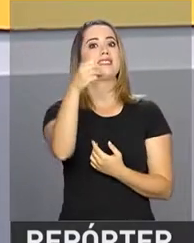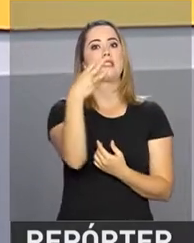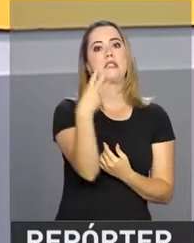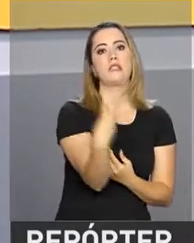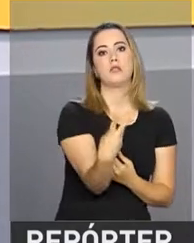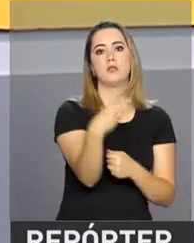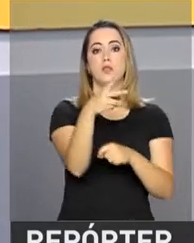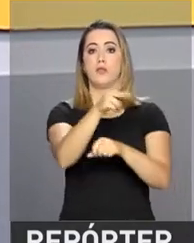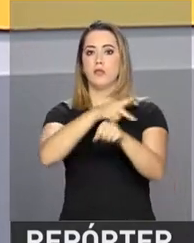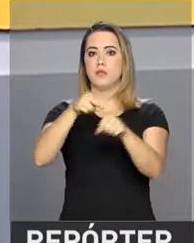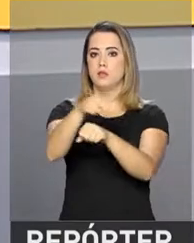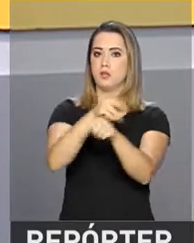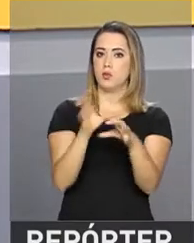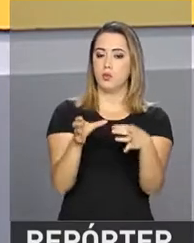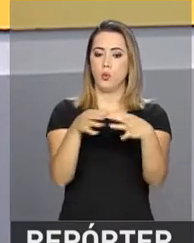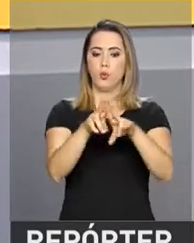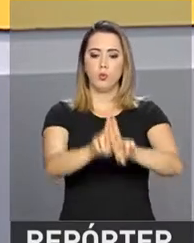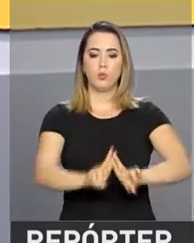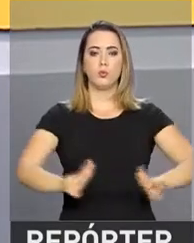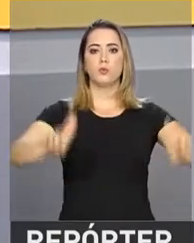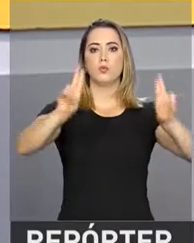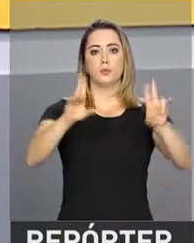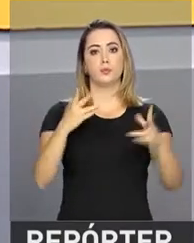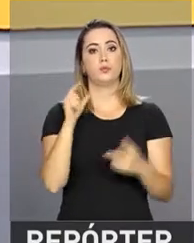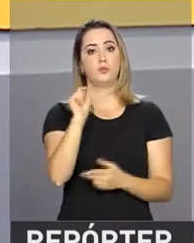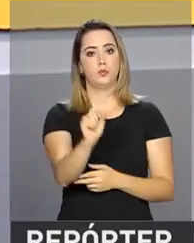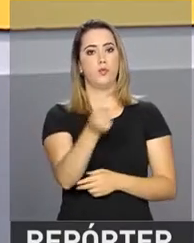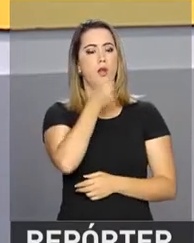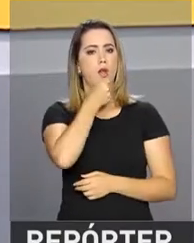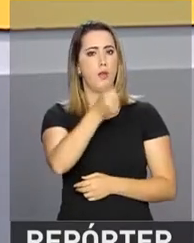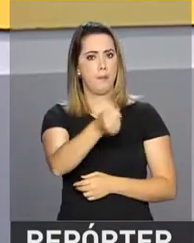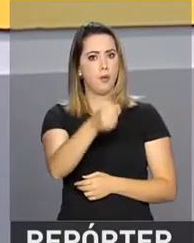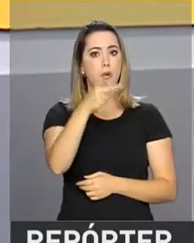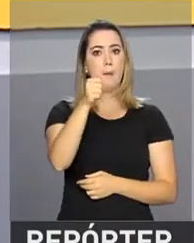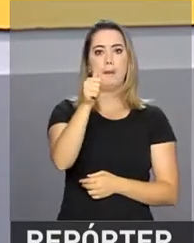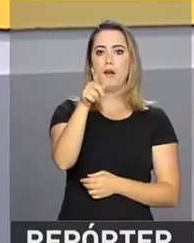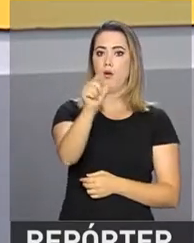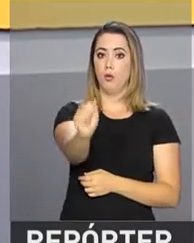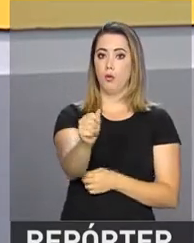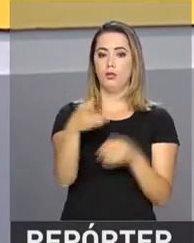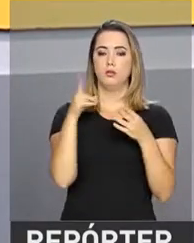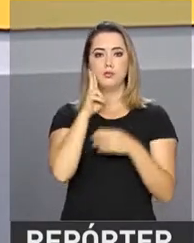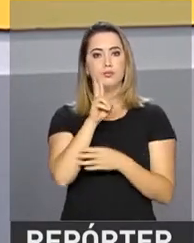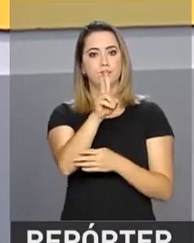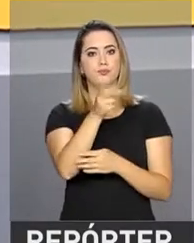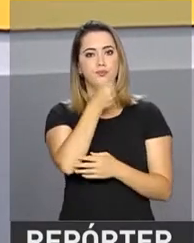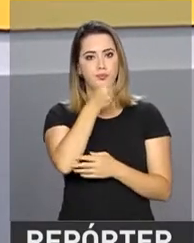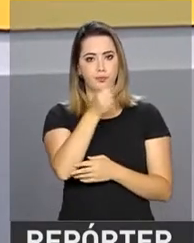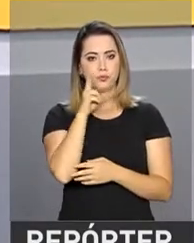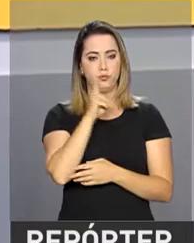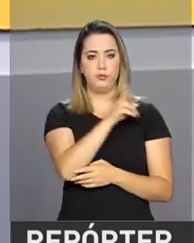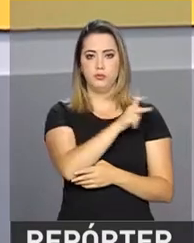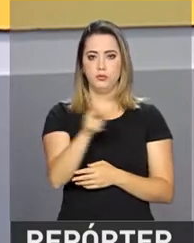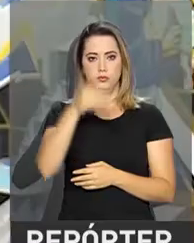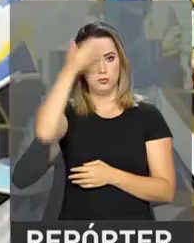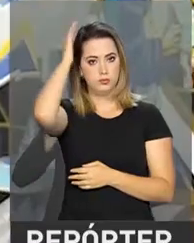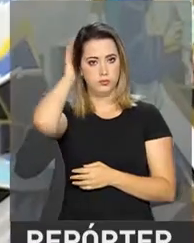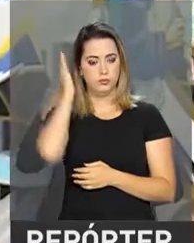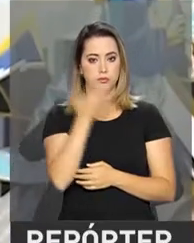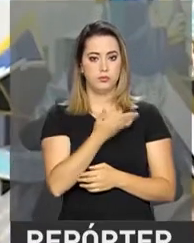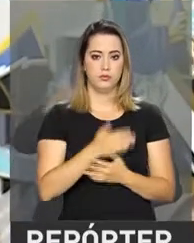estados membros da organização das nações unidas a repórter paula de hoje acompanhou o discurso do presidente